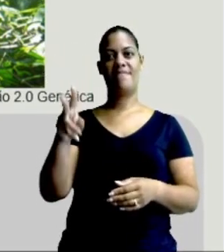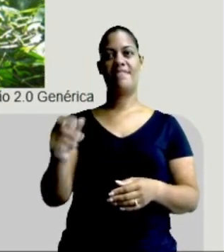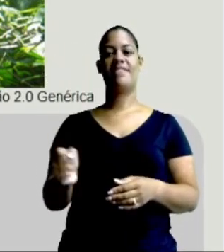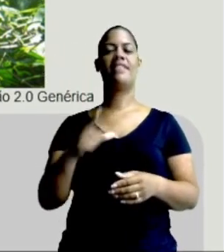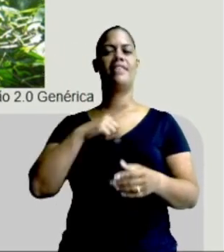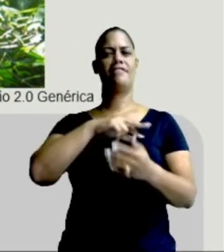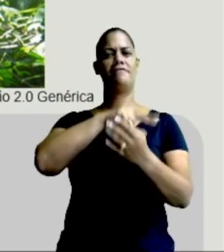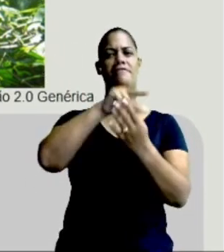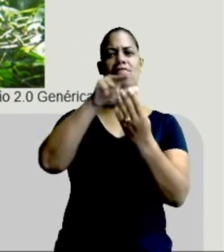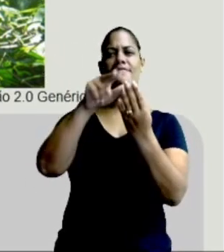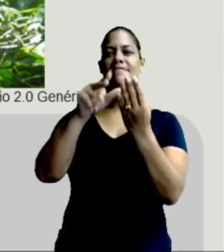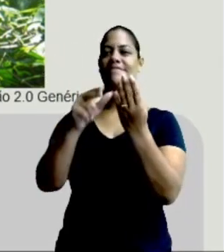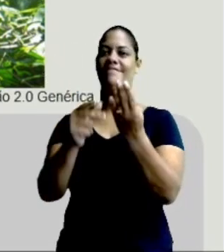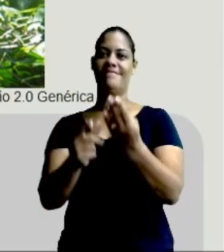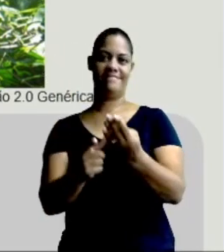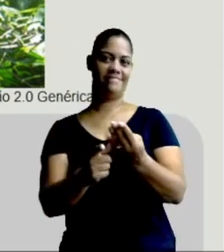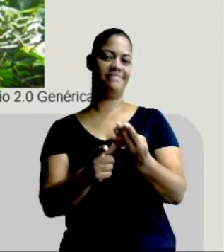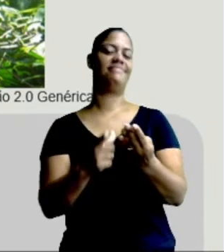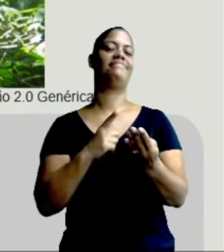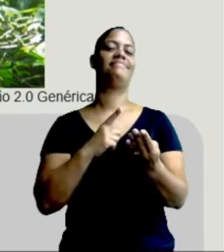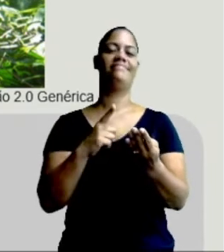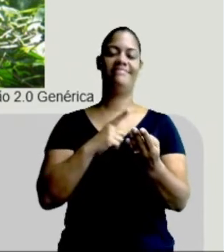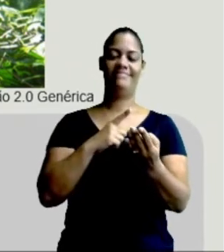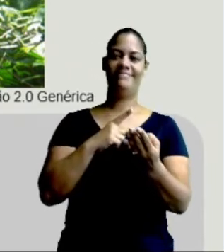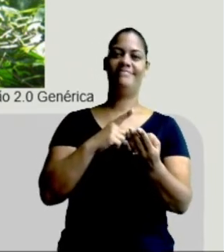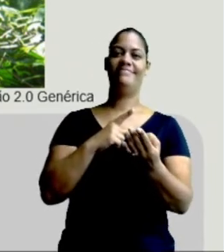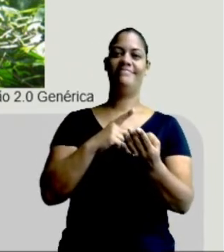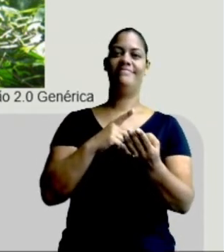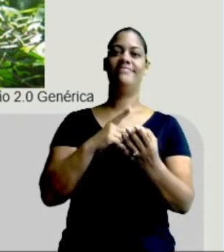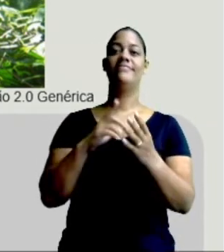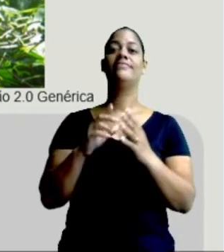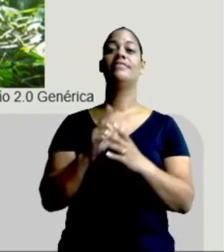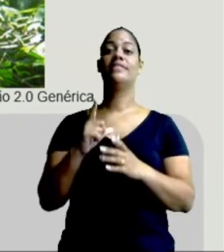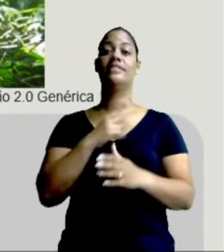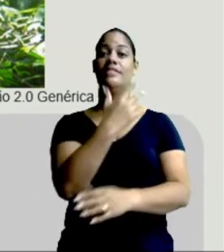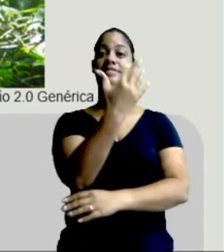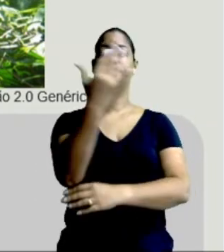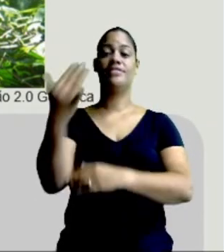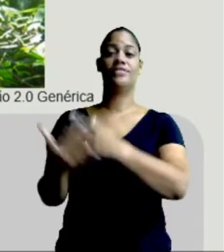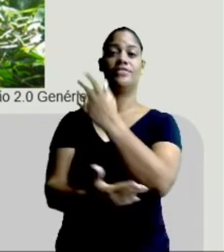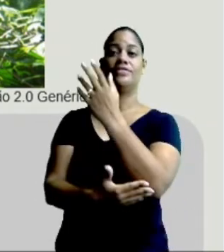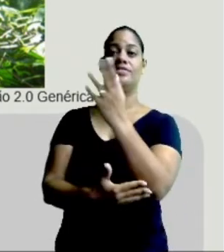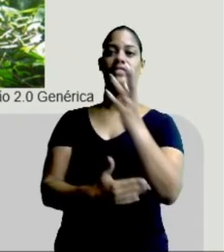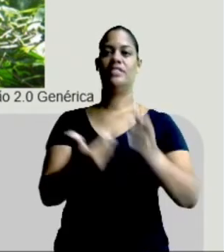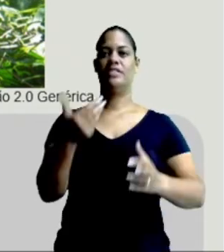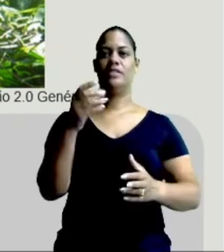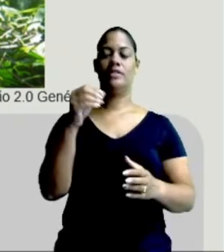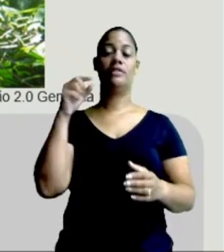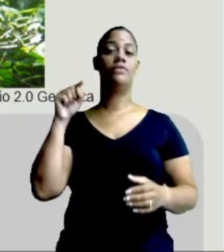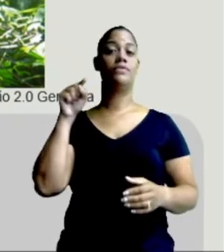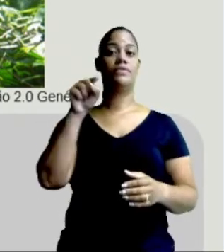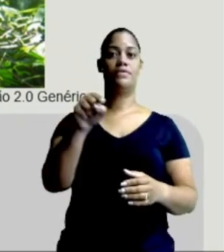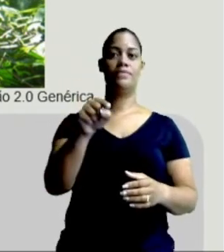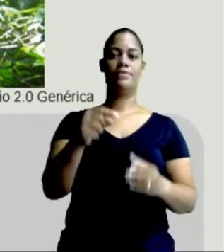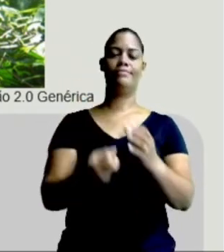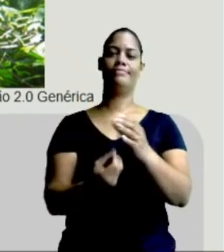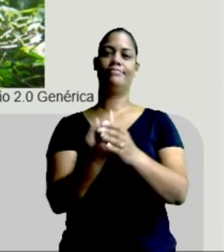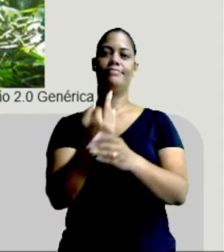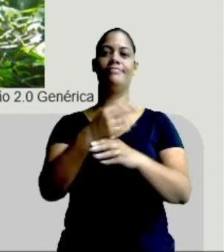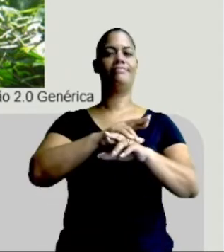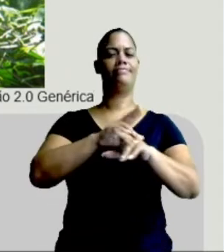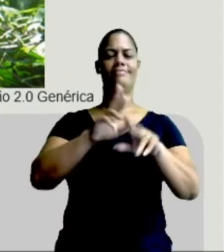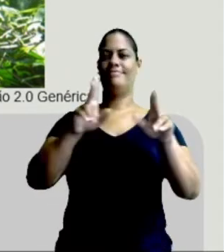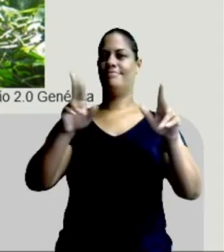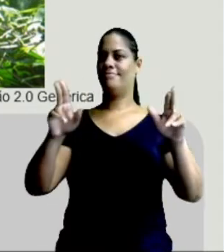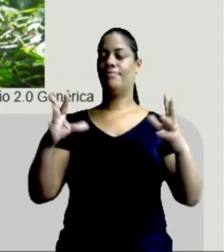uma biodiversidade surpreendente. Estima que sua flora possua 10 mil espécies de plantas diferentes,